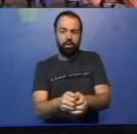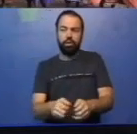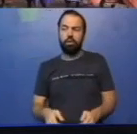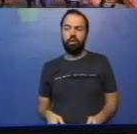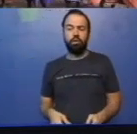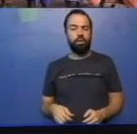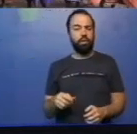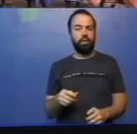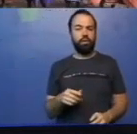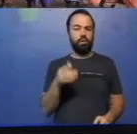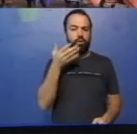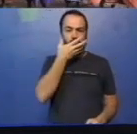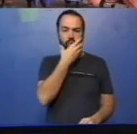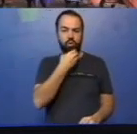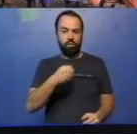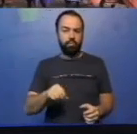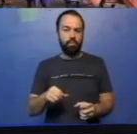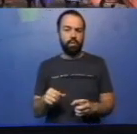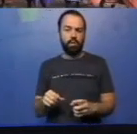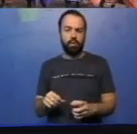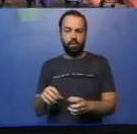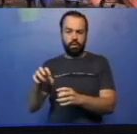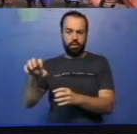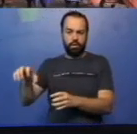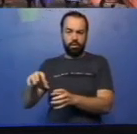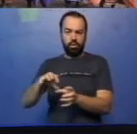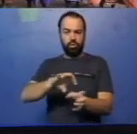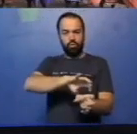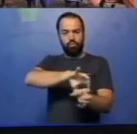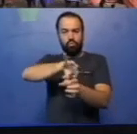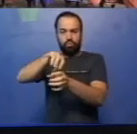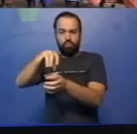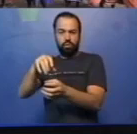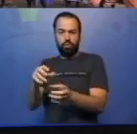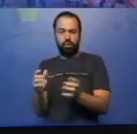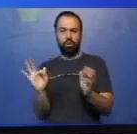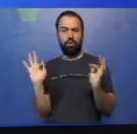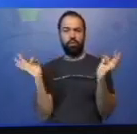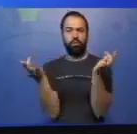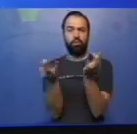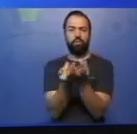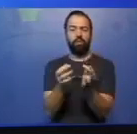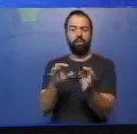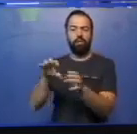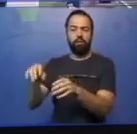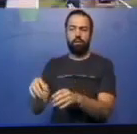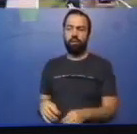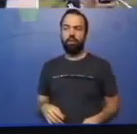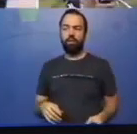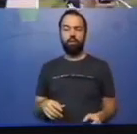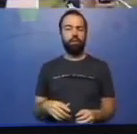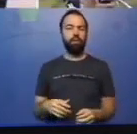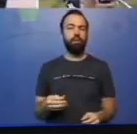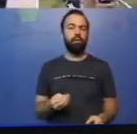homem. Geralmente vivem da caça e da coleta vegetal.